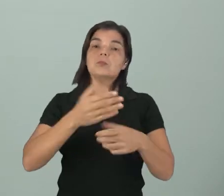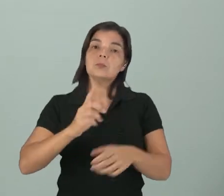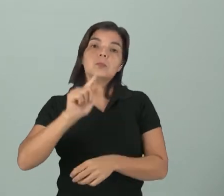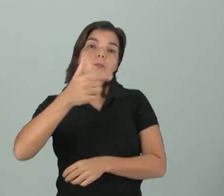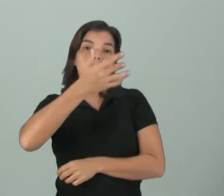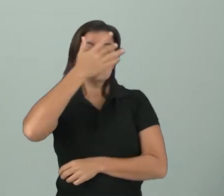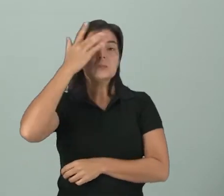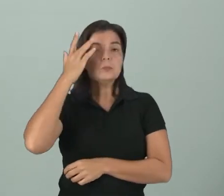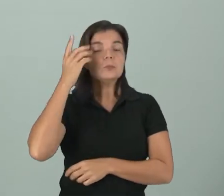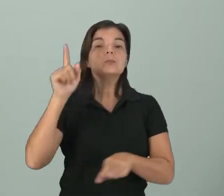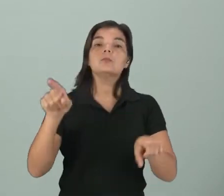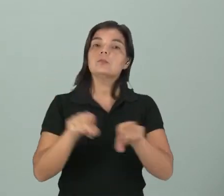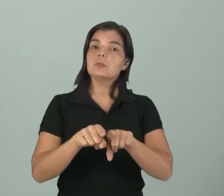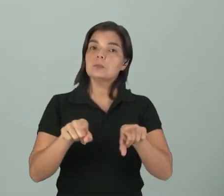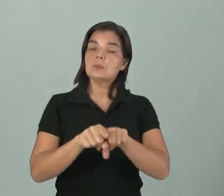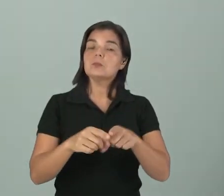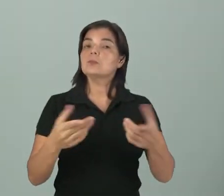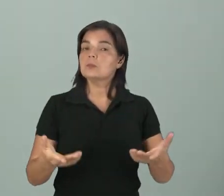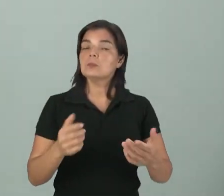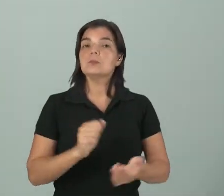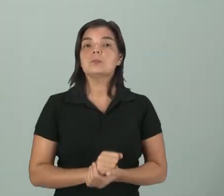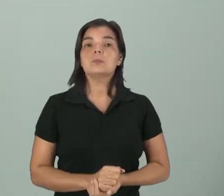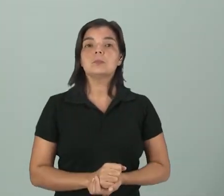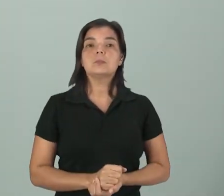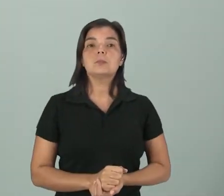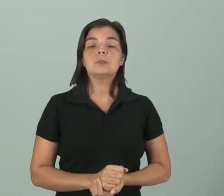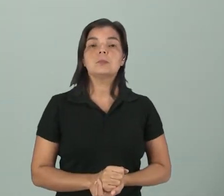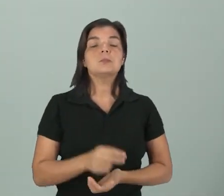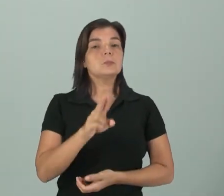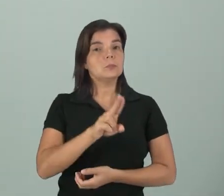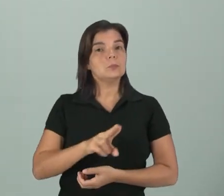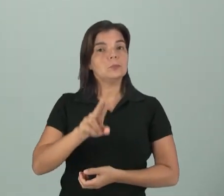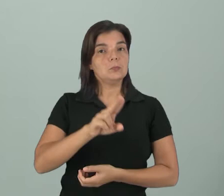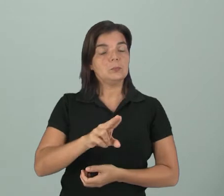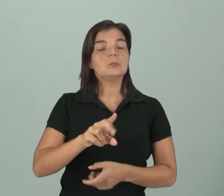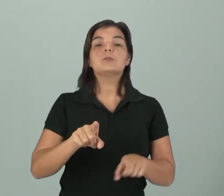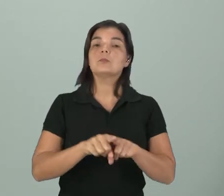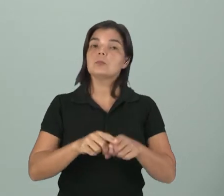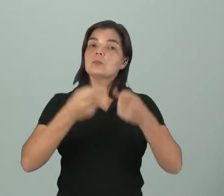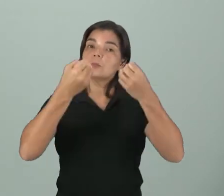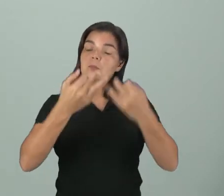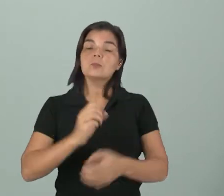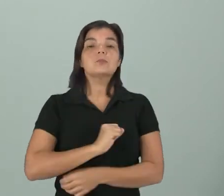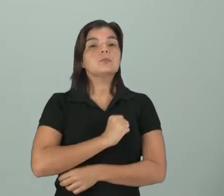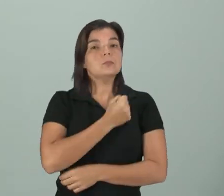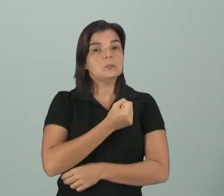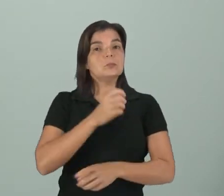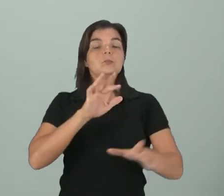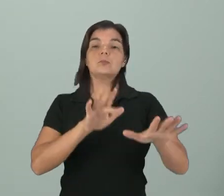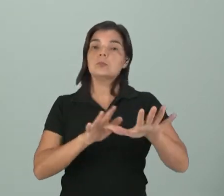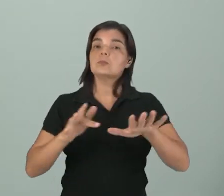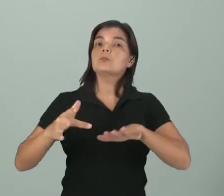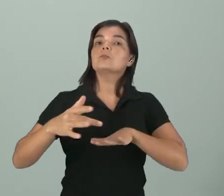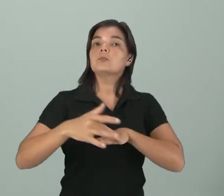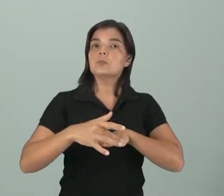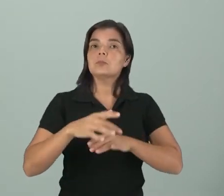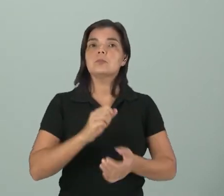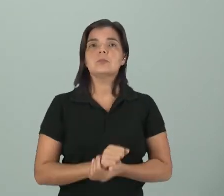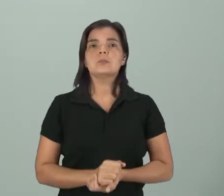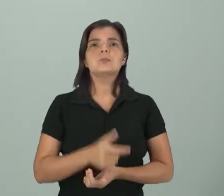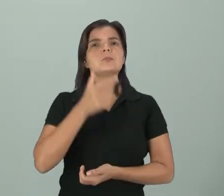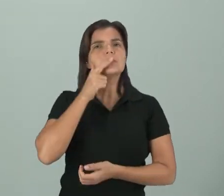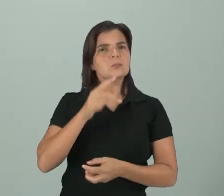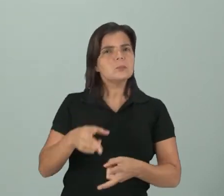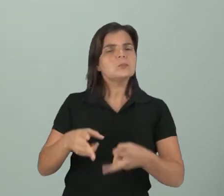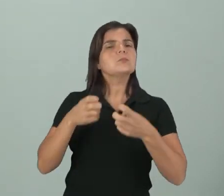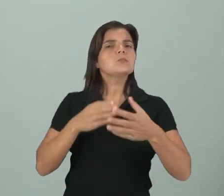constitucionalmente outra pessoa que também utiliza do discurso de ódio nas redes sociais.